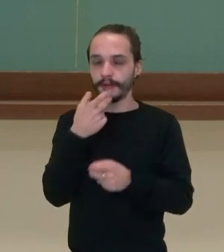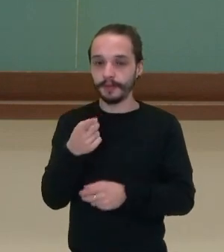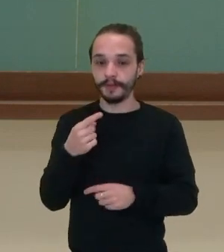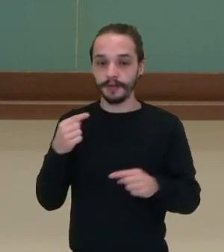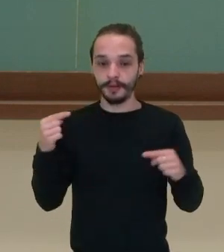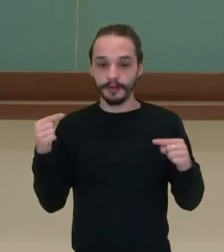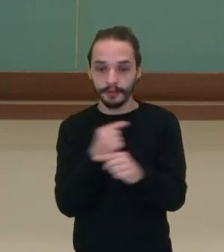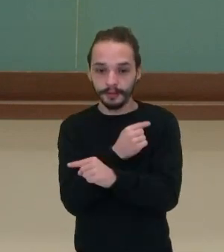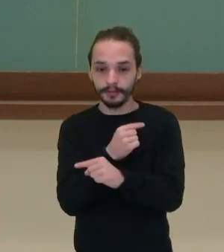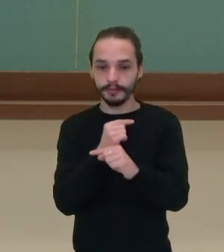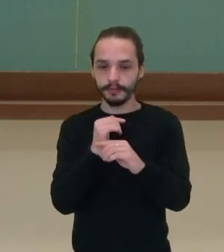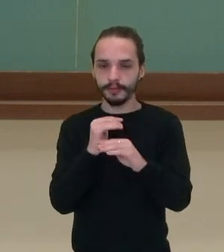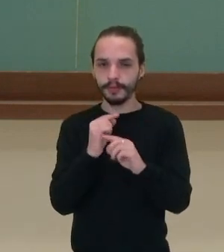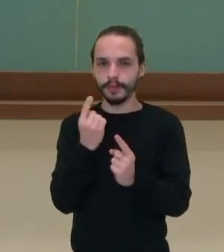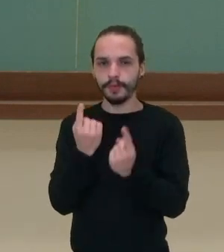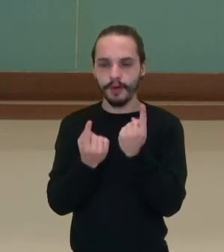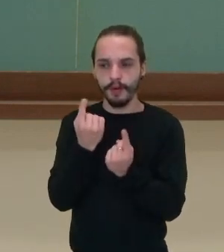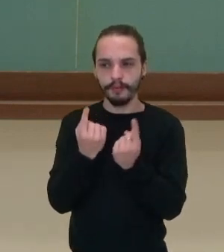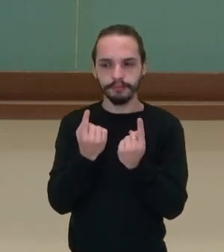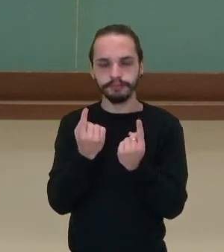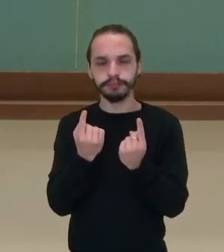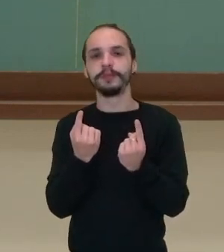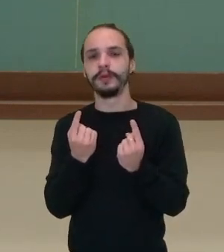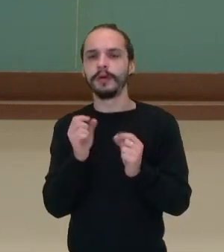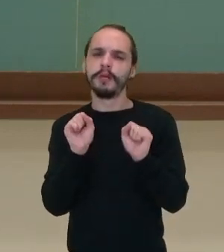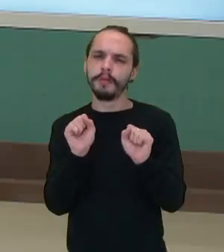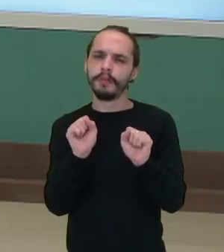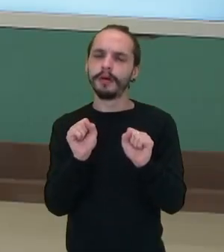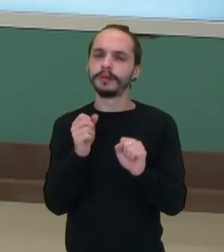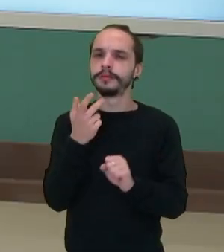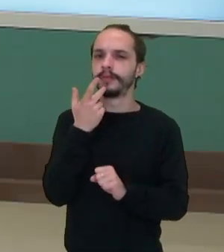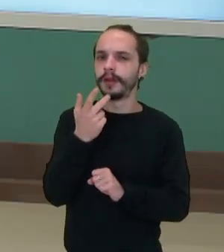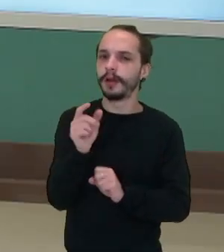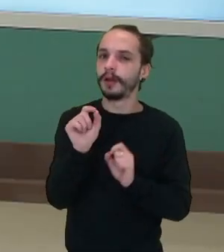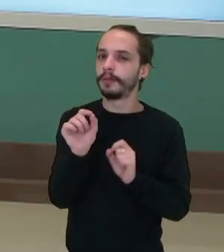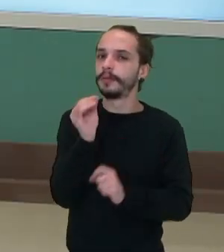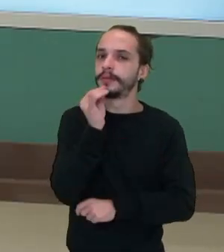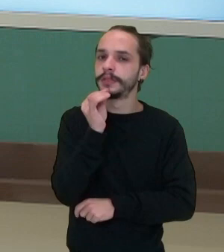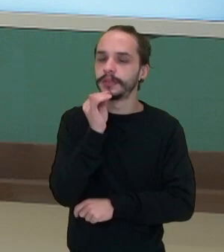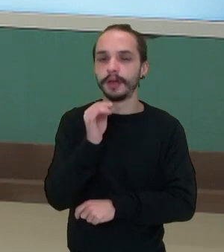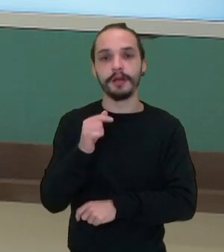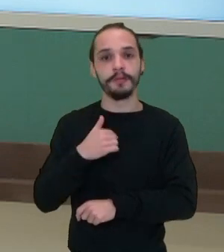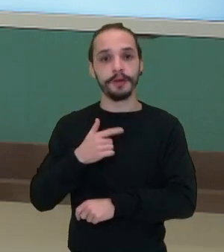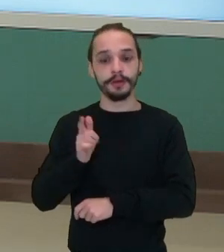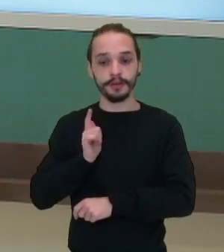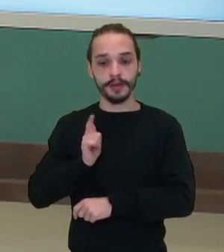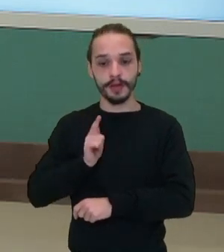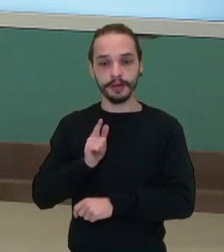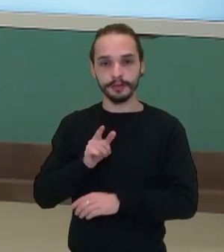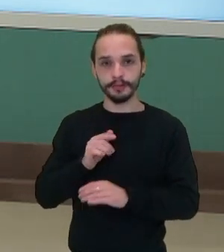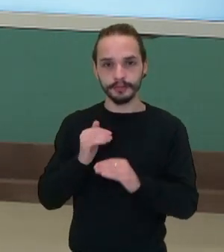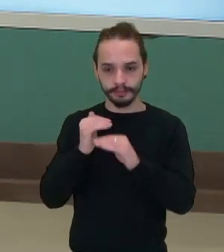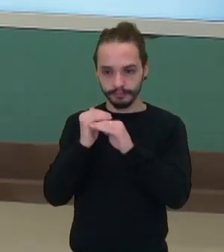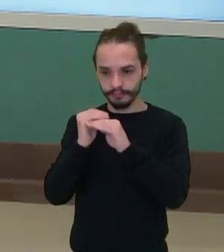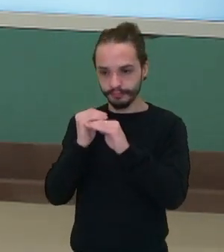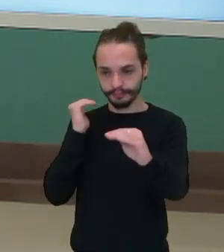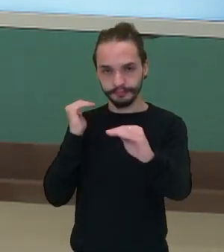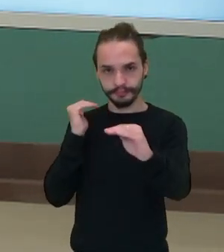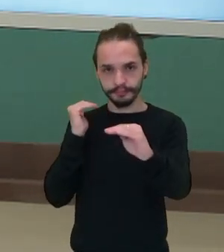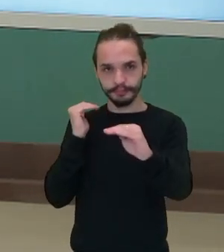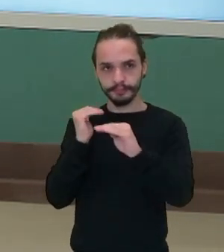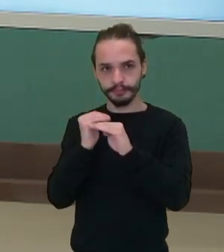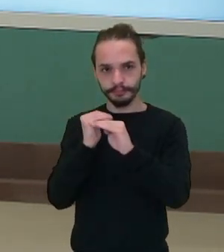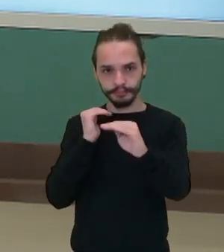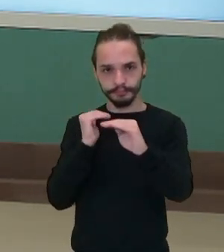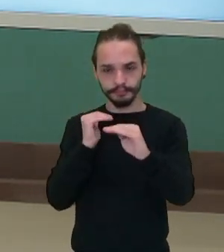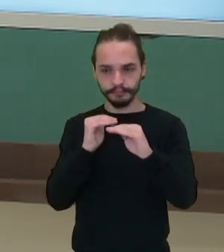direção e sentido. Por quê? Eu posso, por exemplo, dizer para vocês que eu tenho uma direção horizontal, como